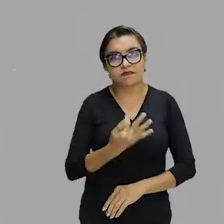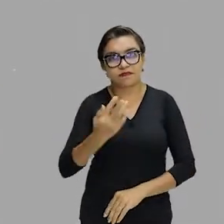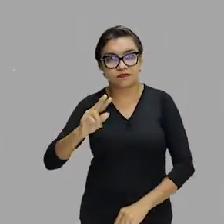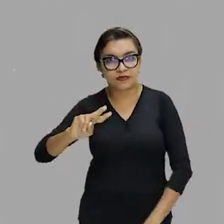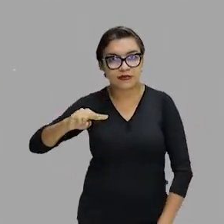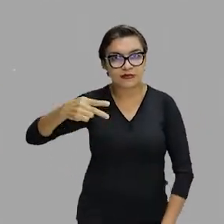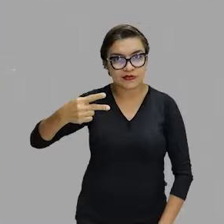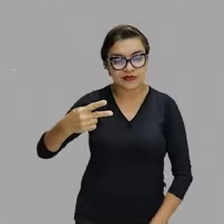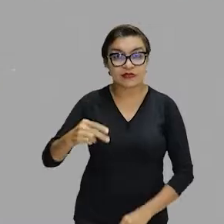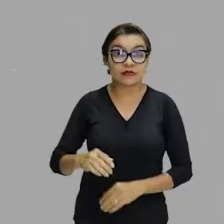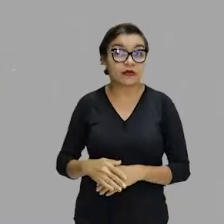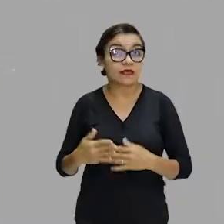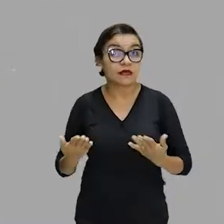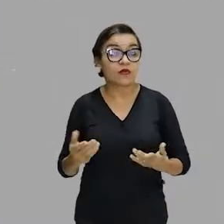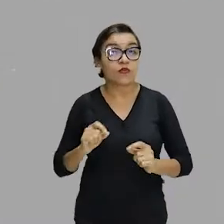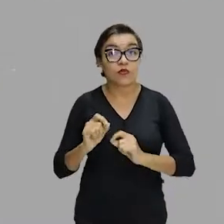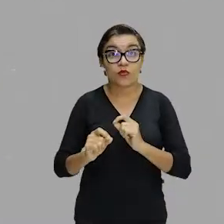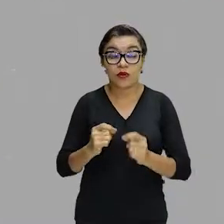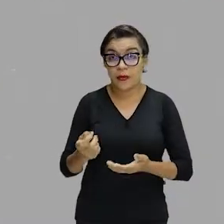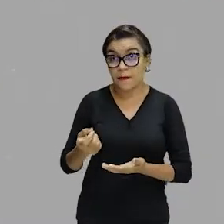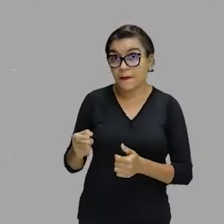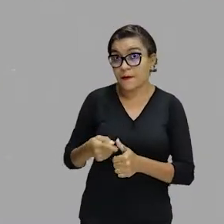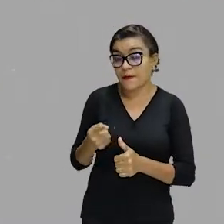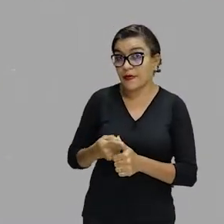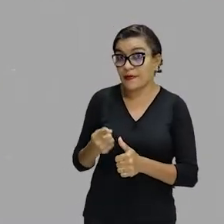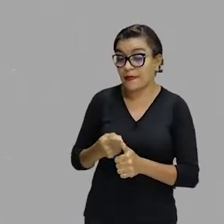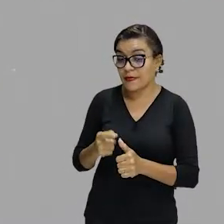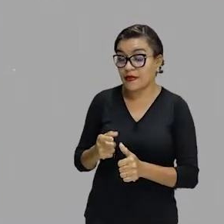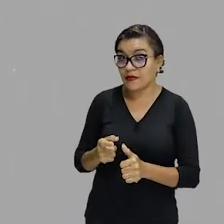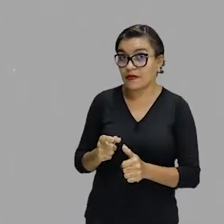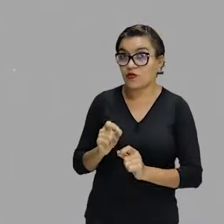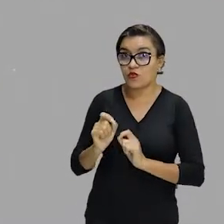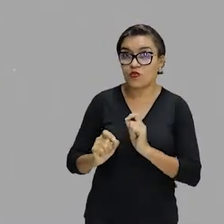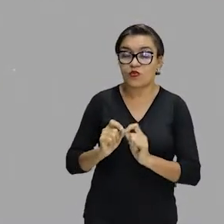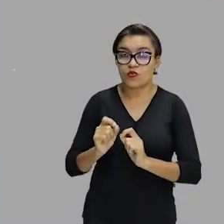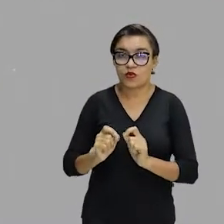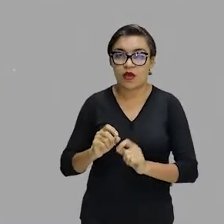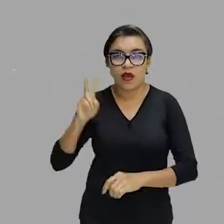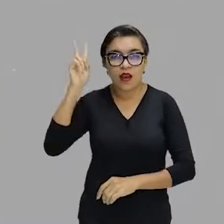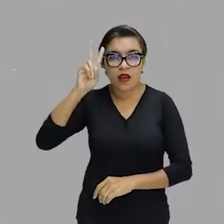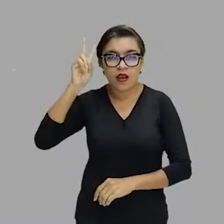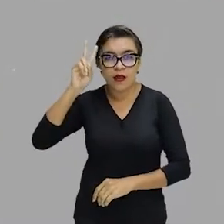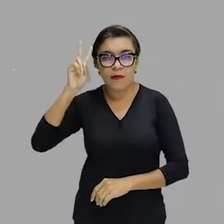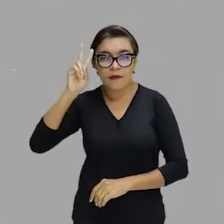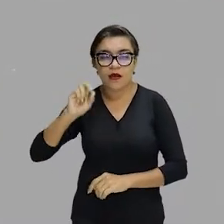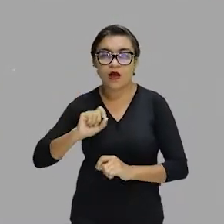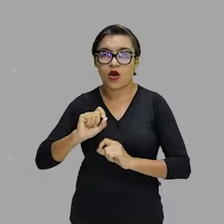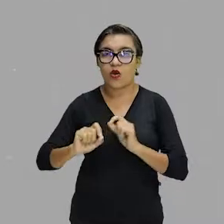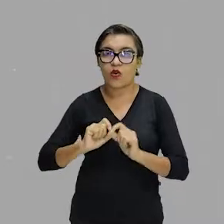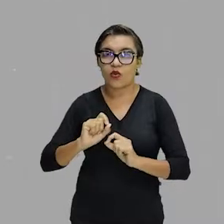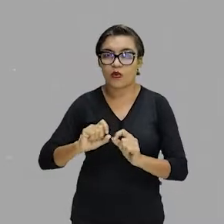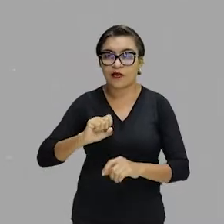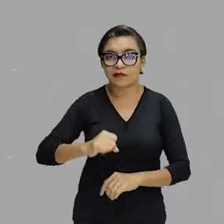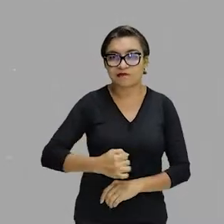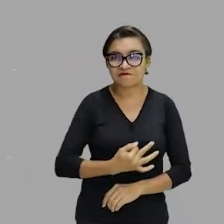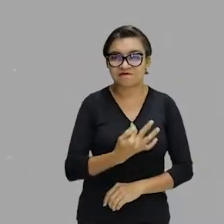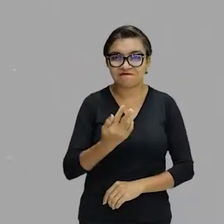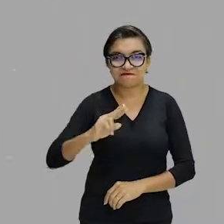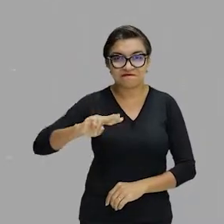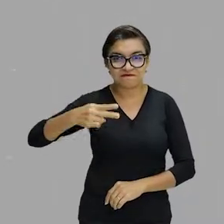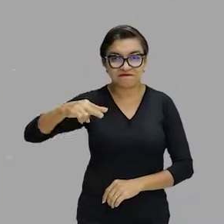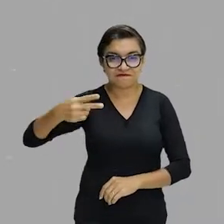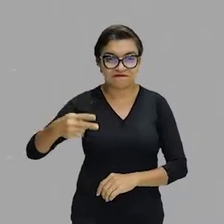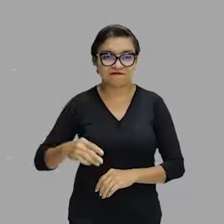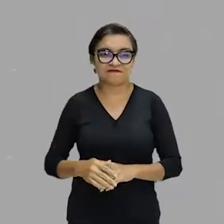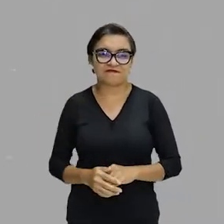que, para essa nossa primeira parte, nós vamos fazer uma pequena recapitulação da parte de potenciação, que é base para o conteúdo função